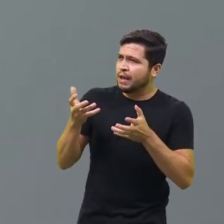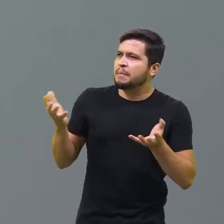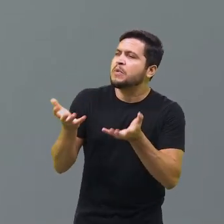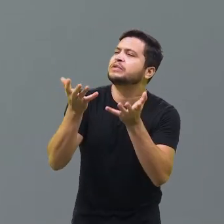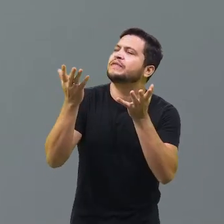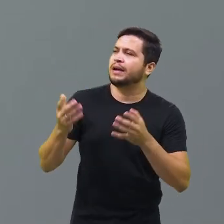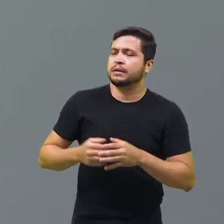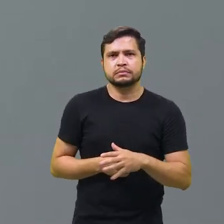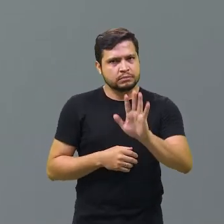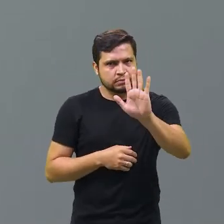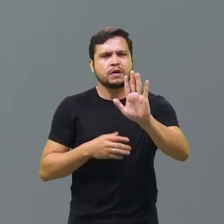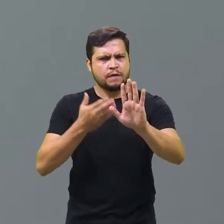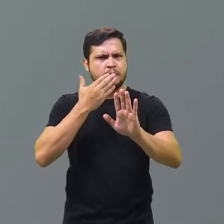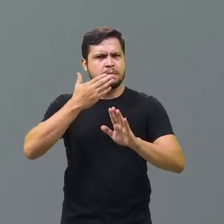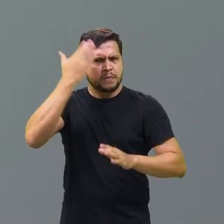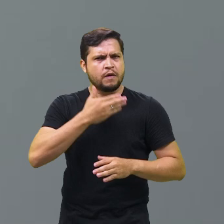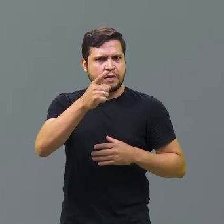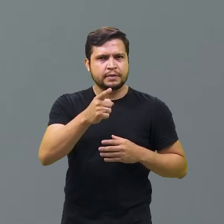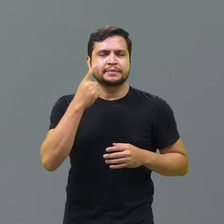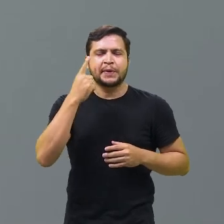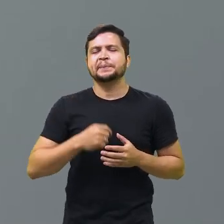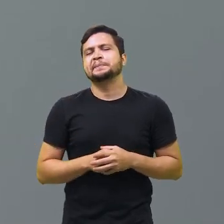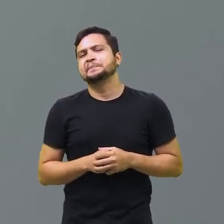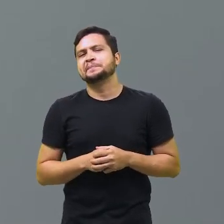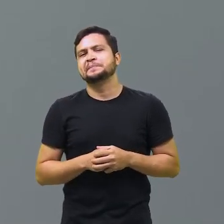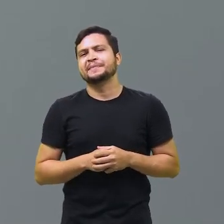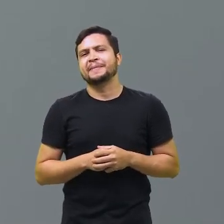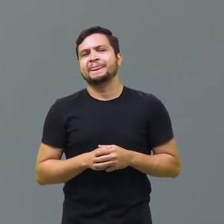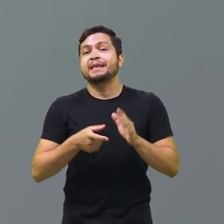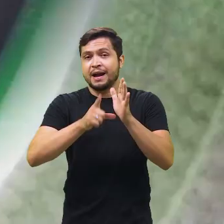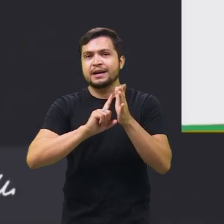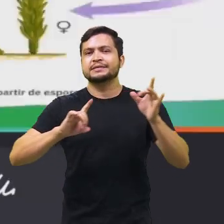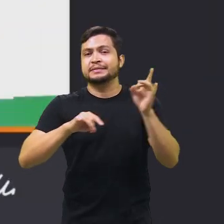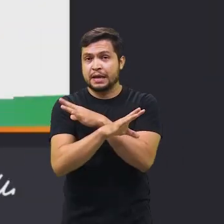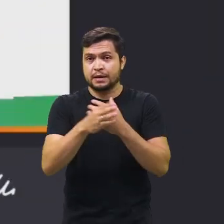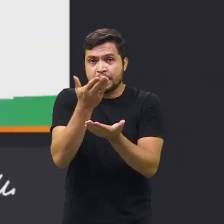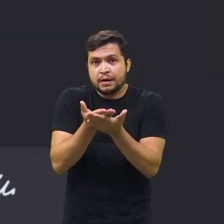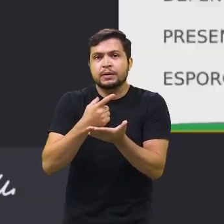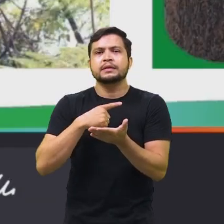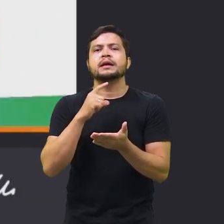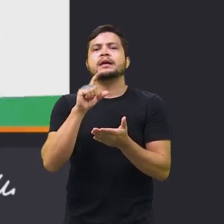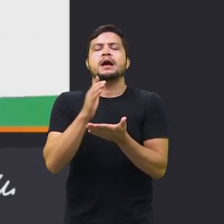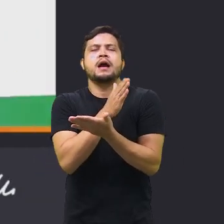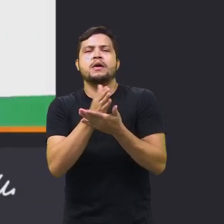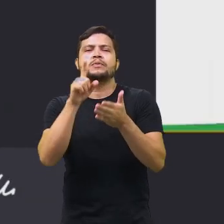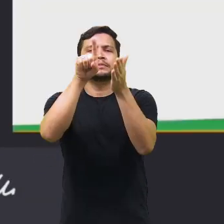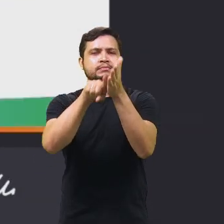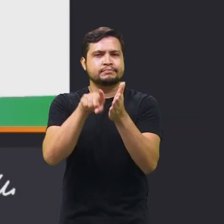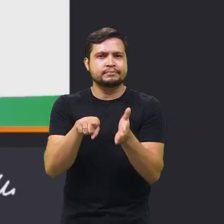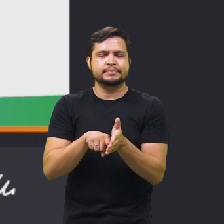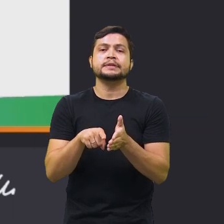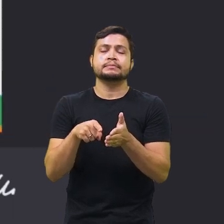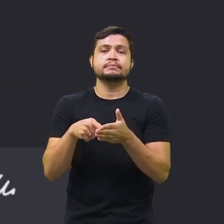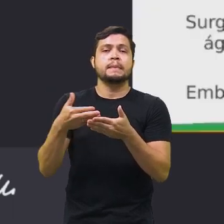motivar a gente. Não, eu vou te provar. A gente trouxe aqui no finalzinho da nossa aula algumas questões dos